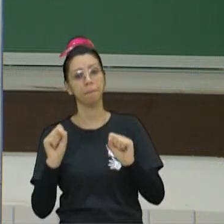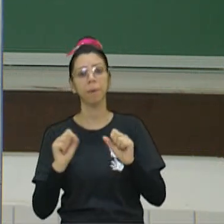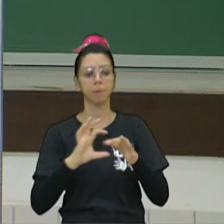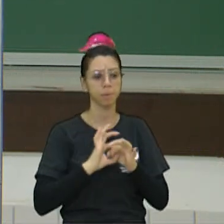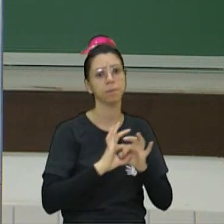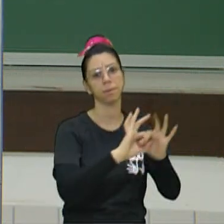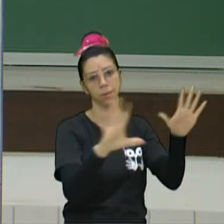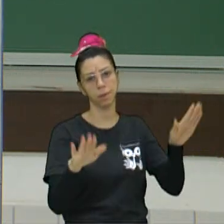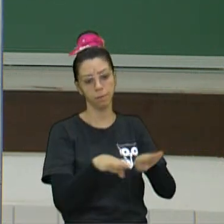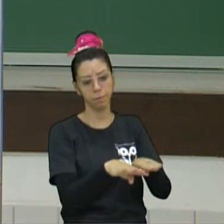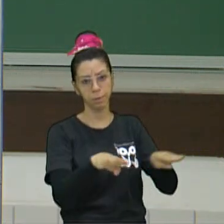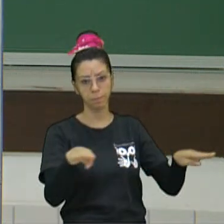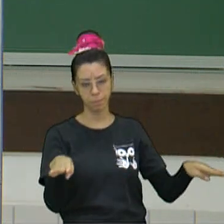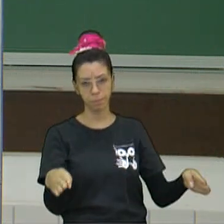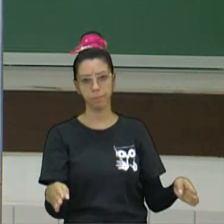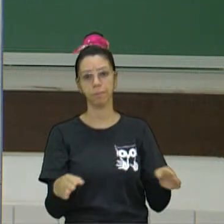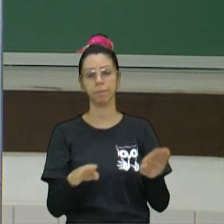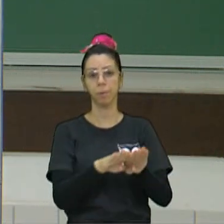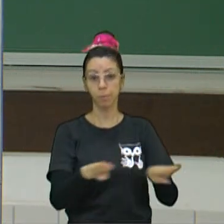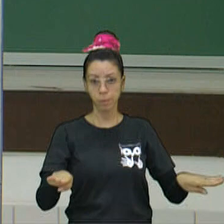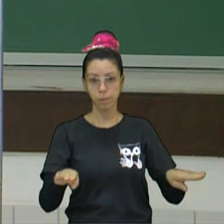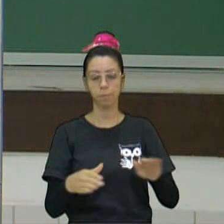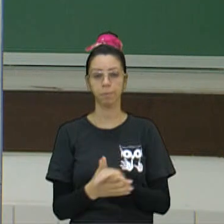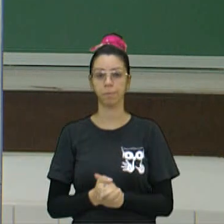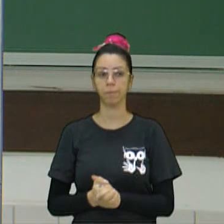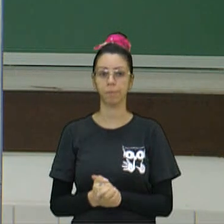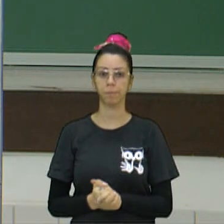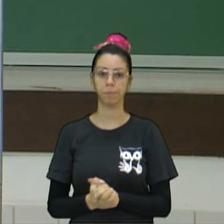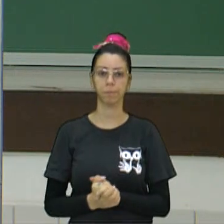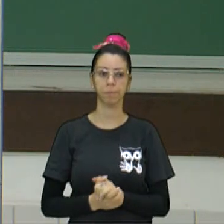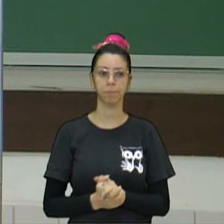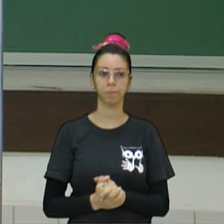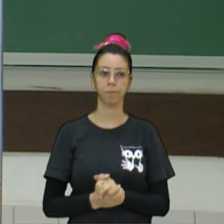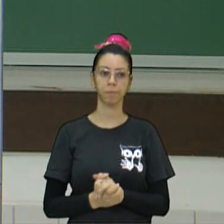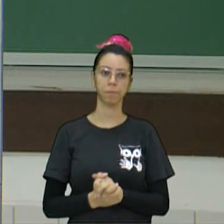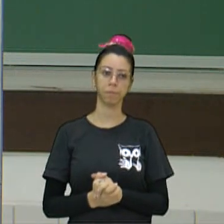sem equipamento, sem problema algum.